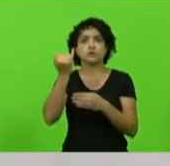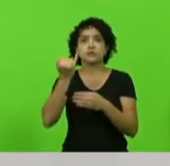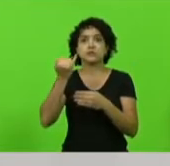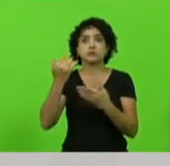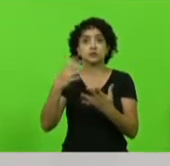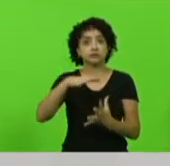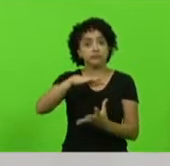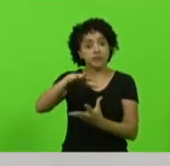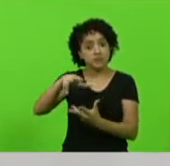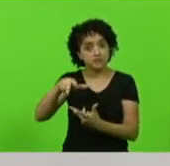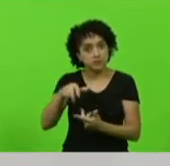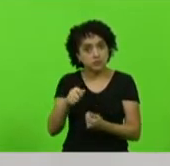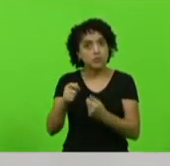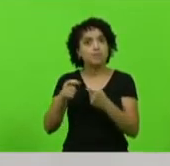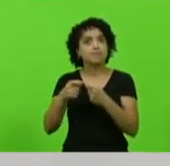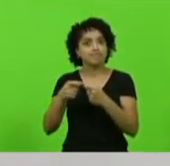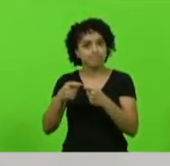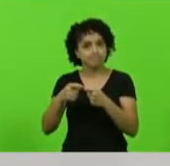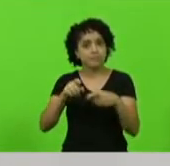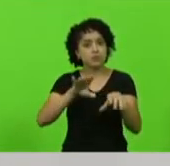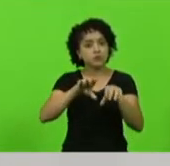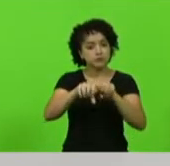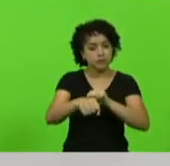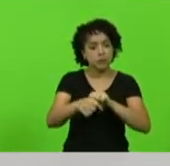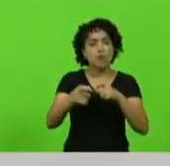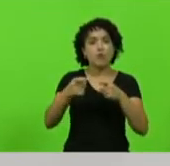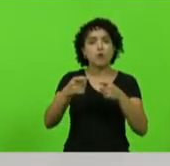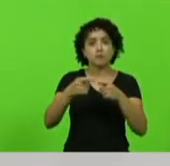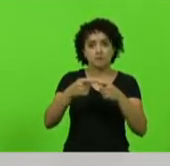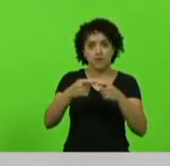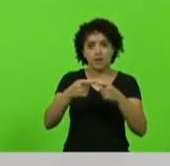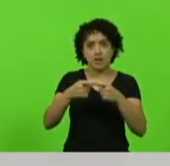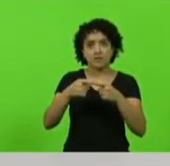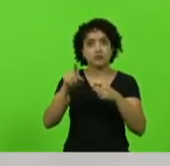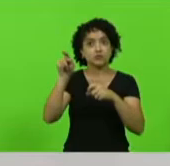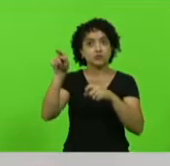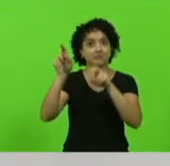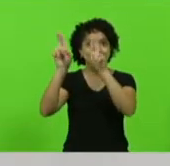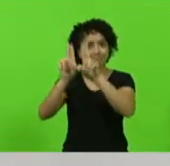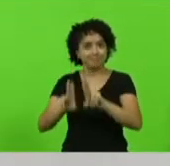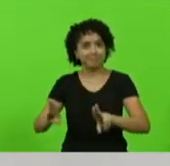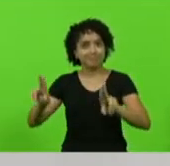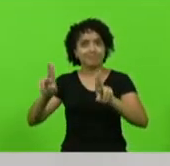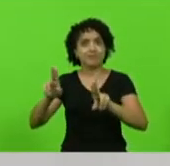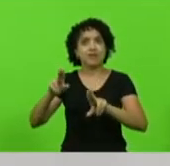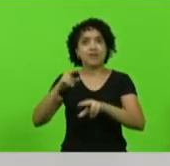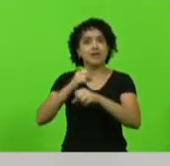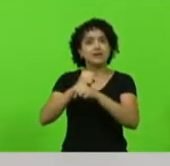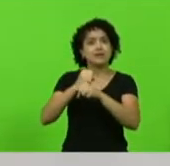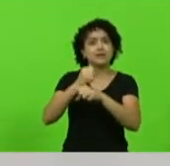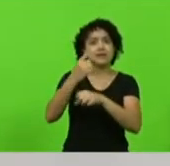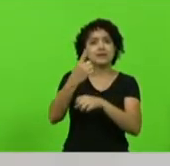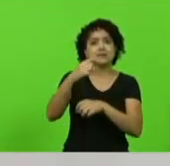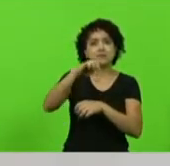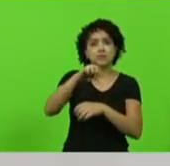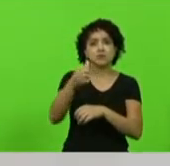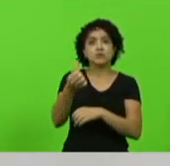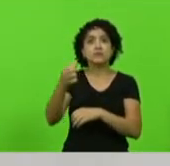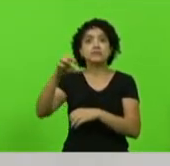só. Graduou-se em medicina na UFSC em 69, uma das primeiras turmas formadas